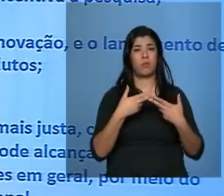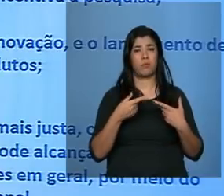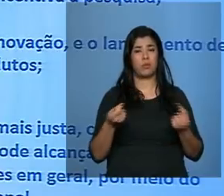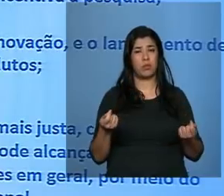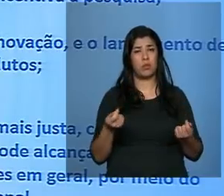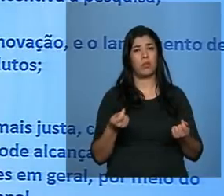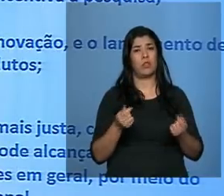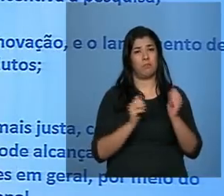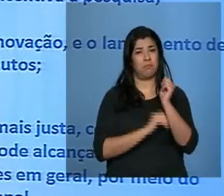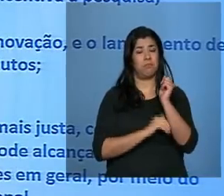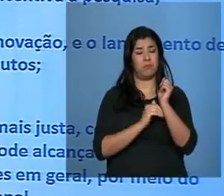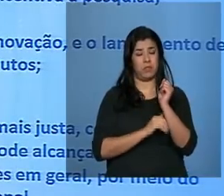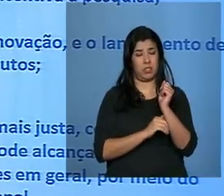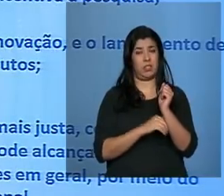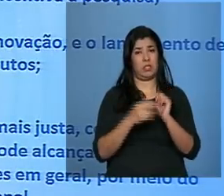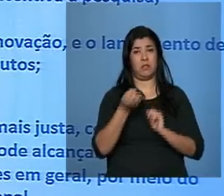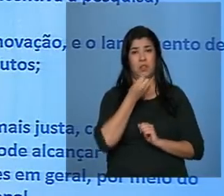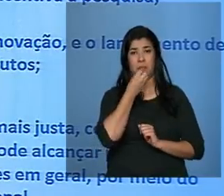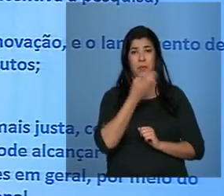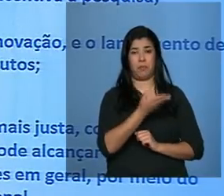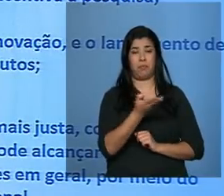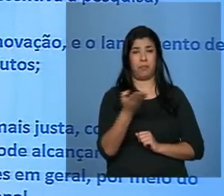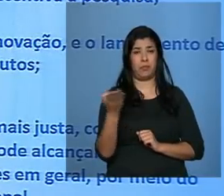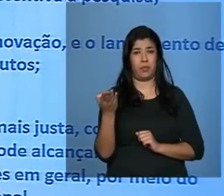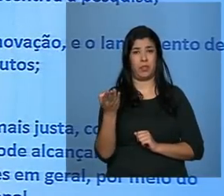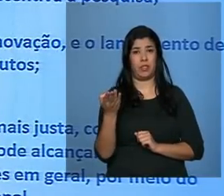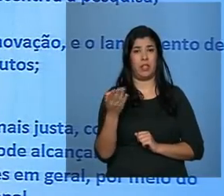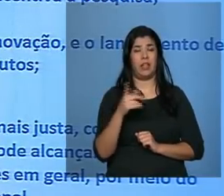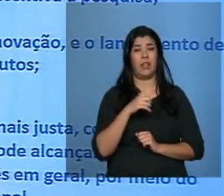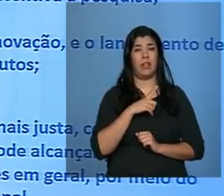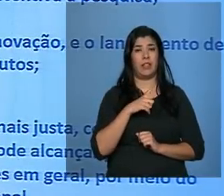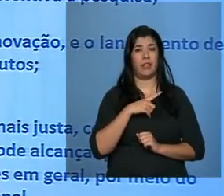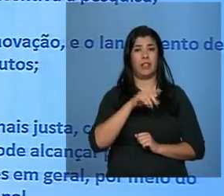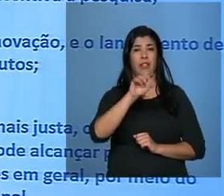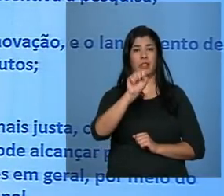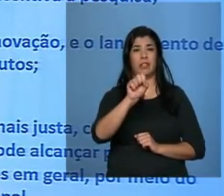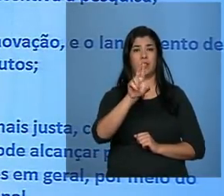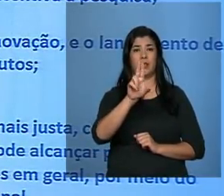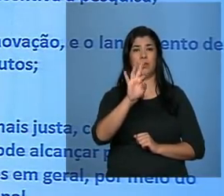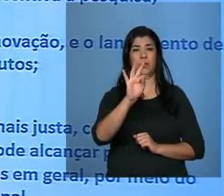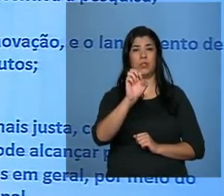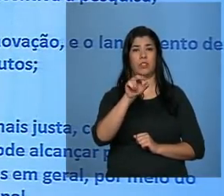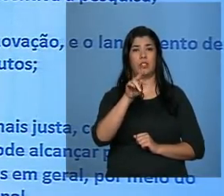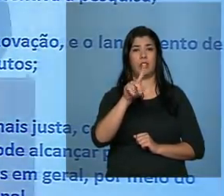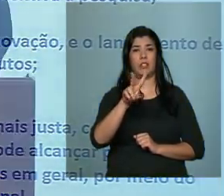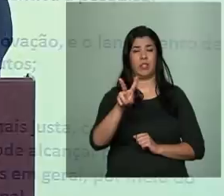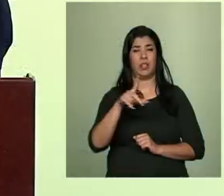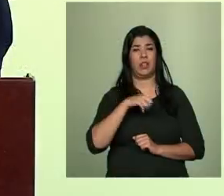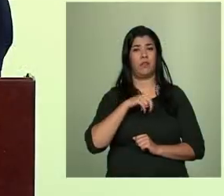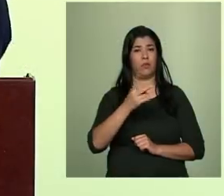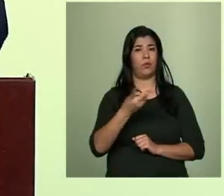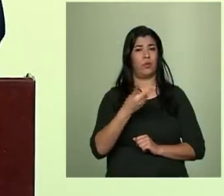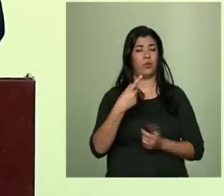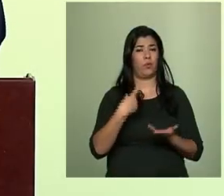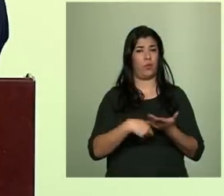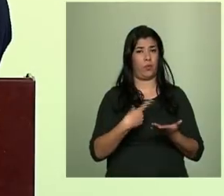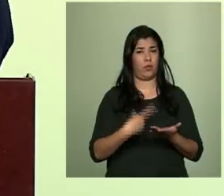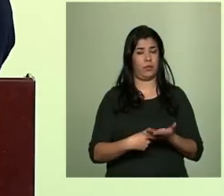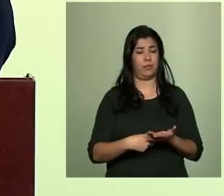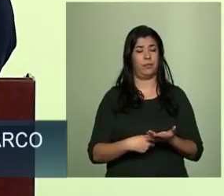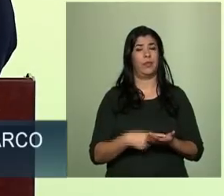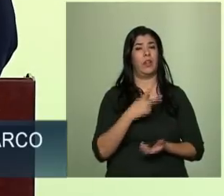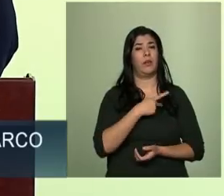inconfidências sustentáveis, né, que marcam a minha relação com ela. Ela